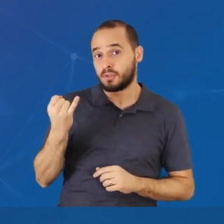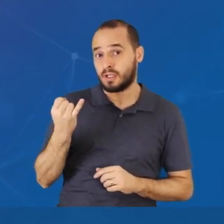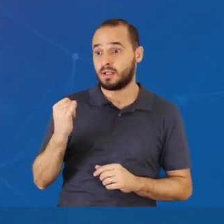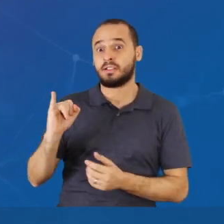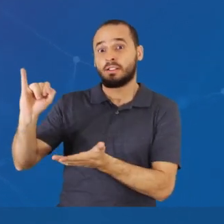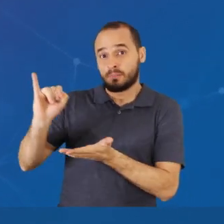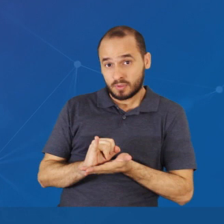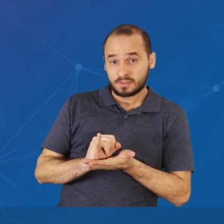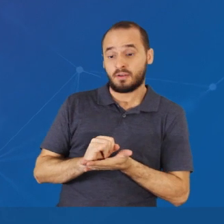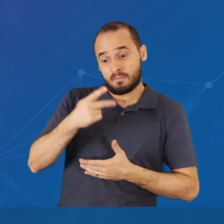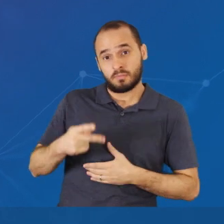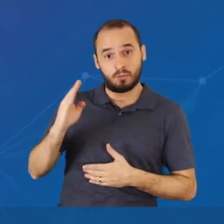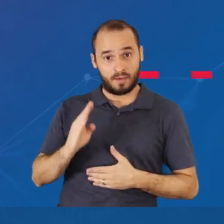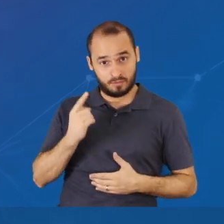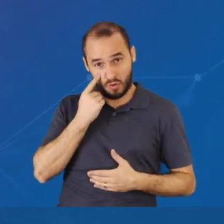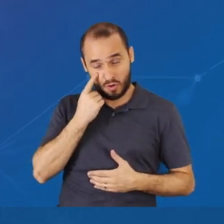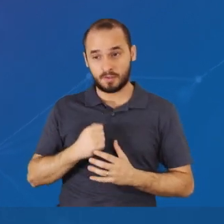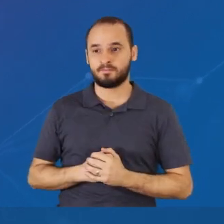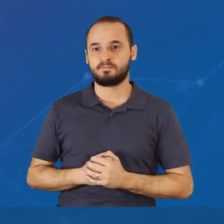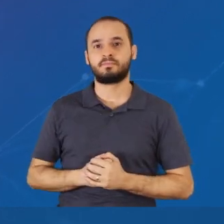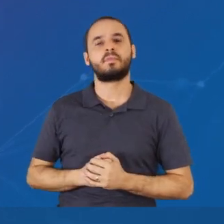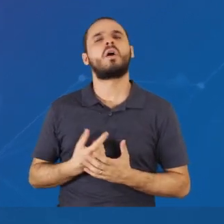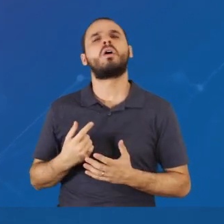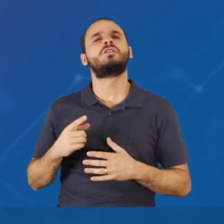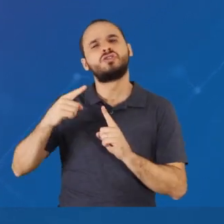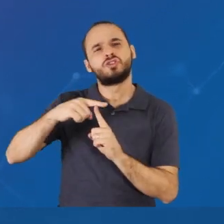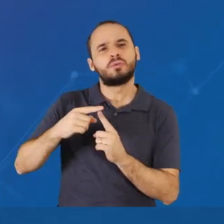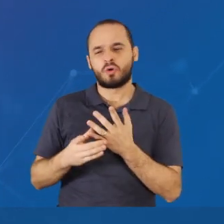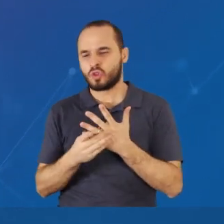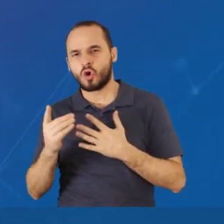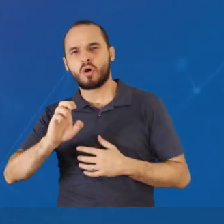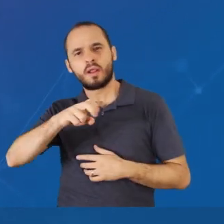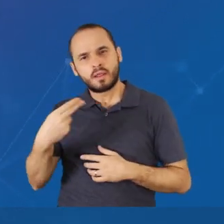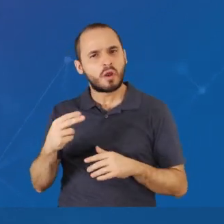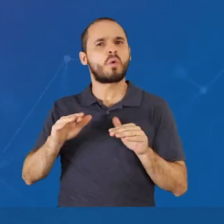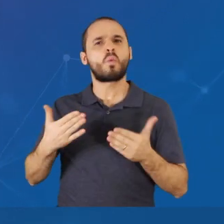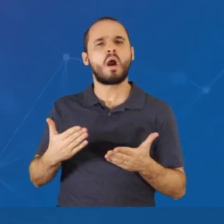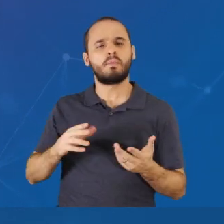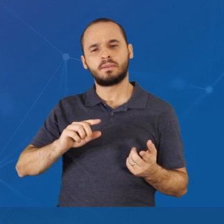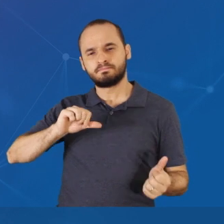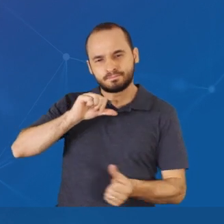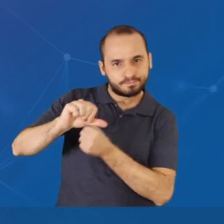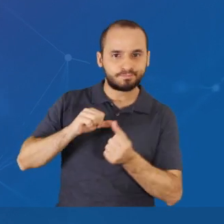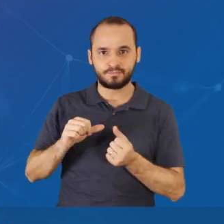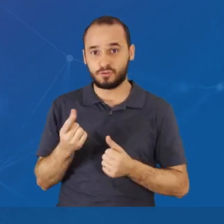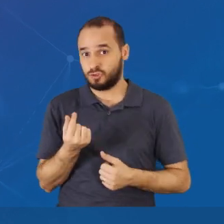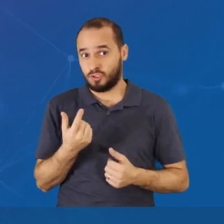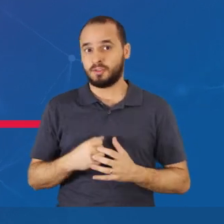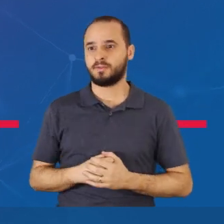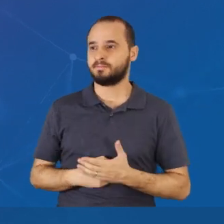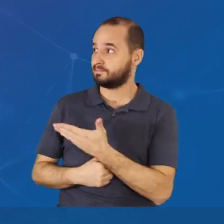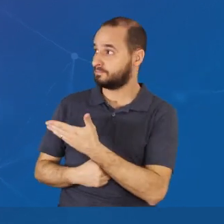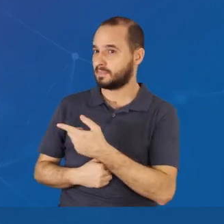importação nacionalizada como exemplo. Informe a moeda que será convertida e o valor do pagamento. Após isso, são